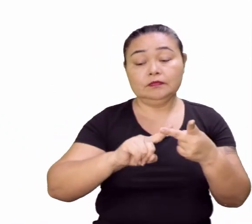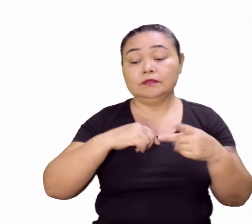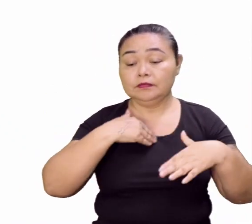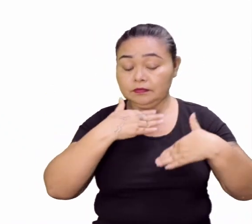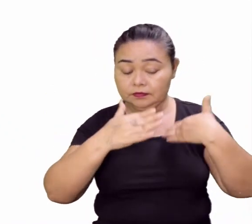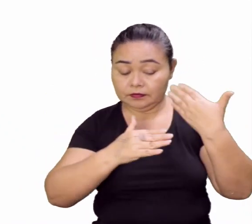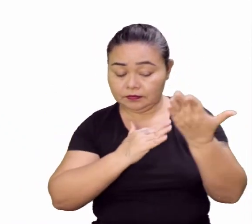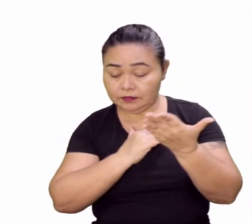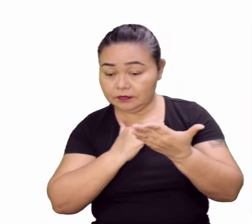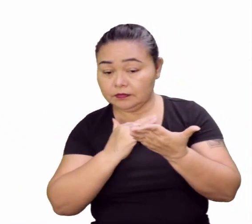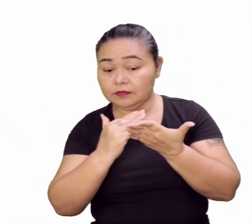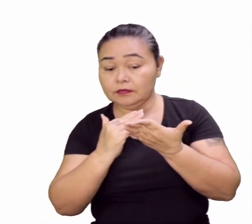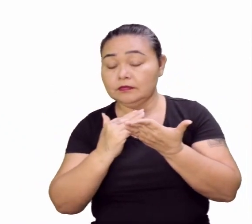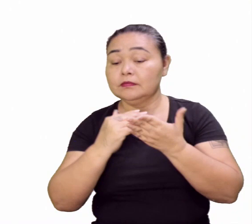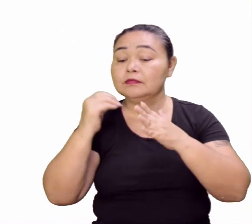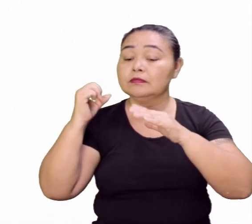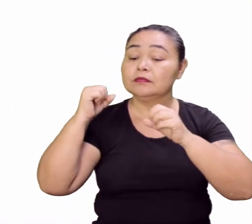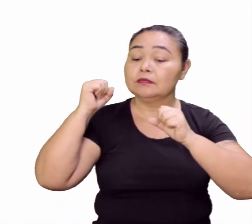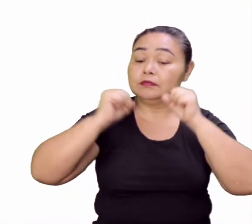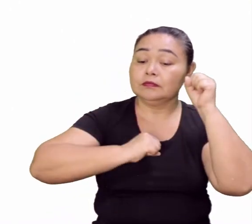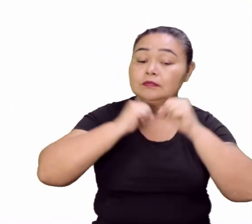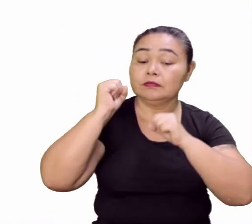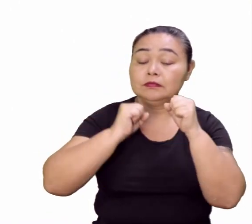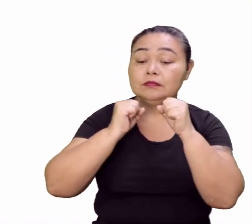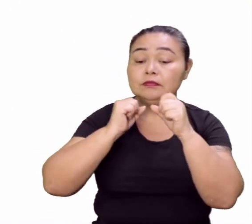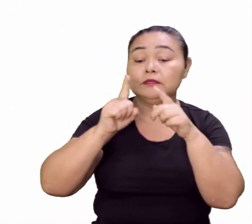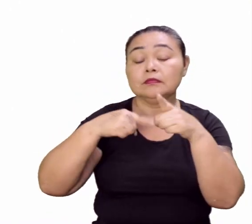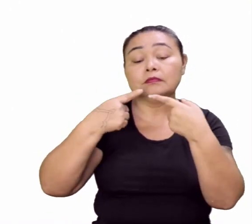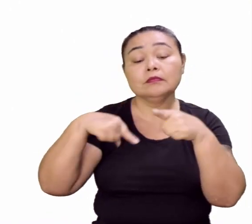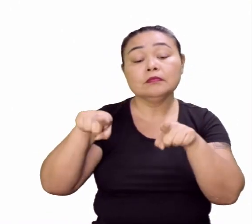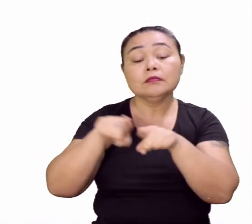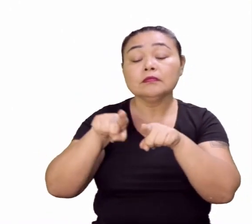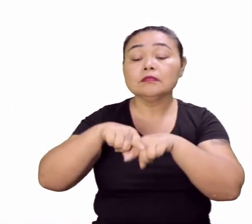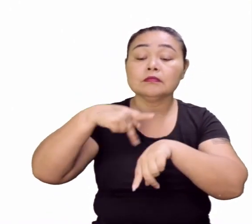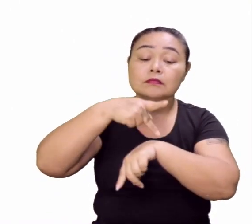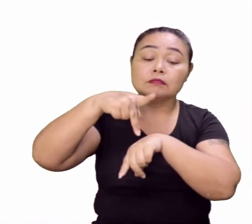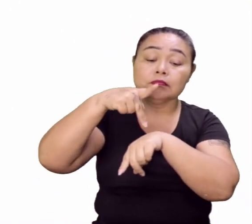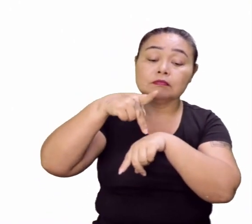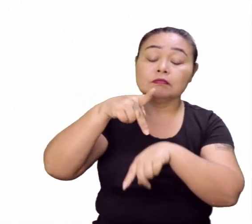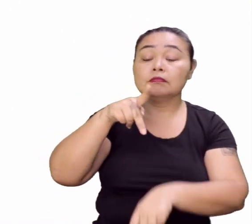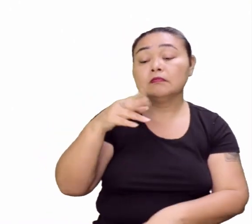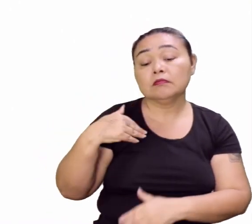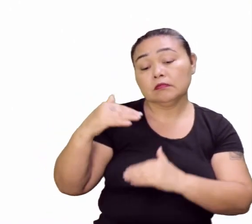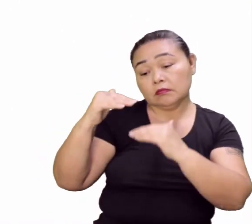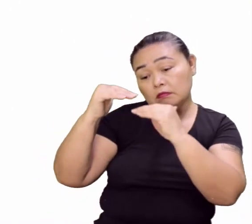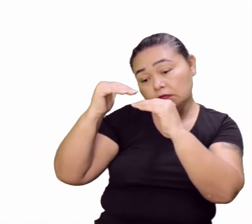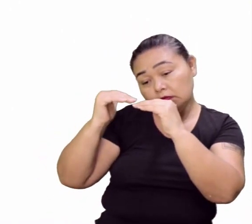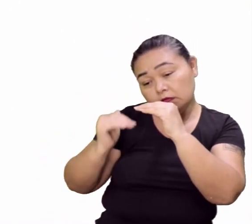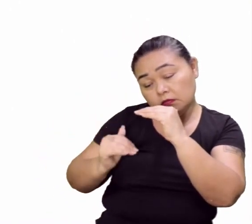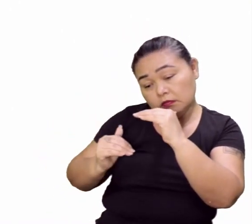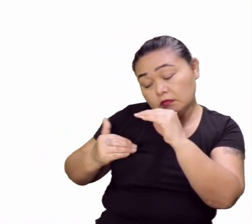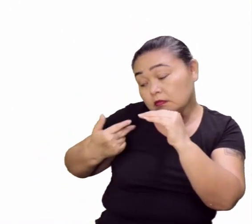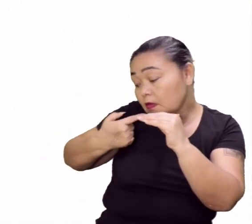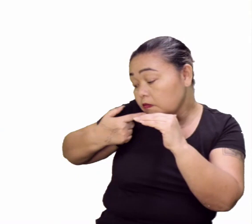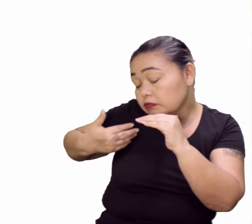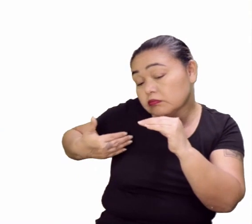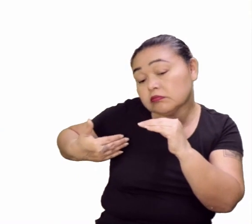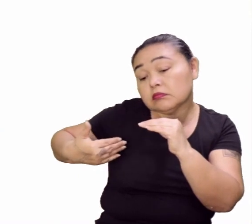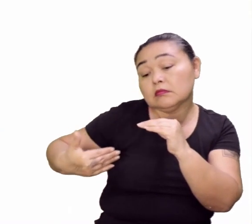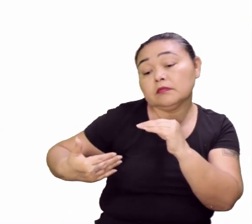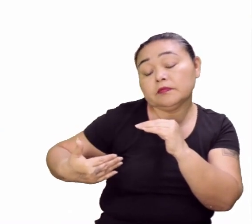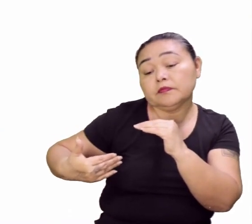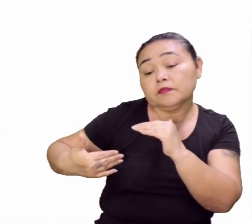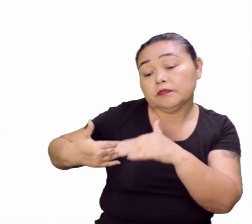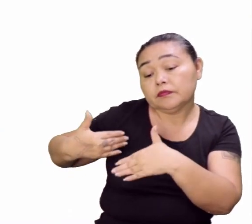esse processo de industrialização. E países periféricos são os mais recentes